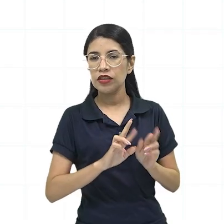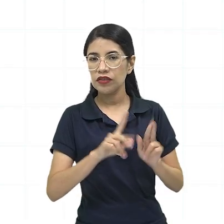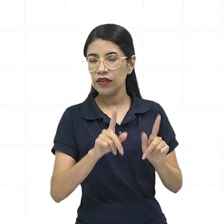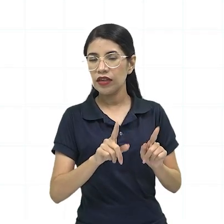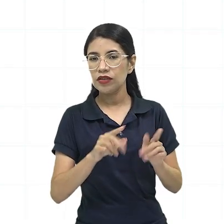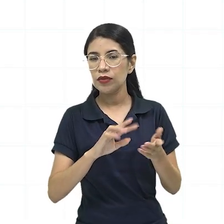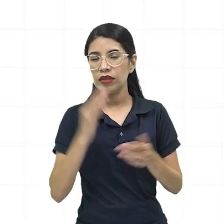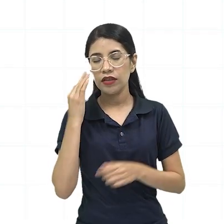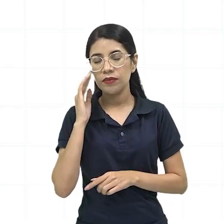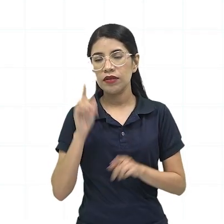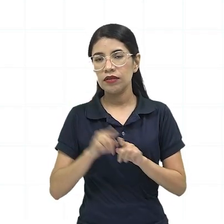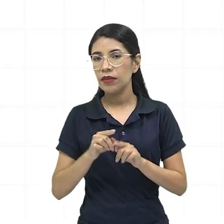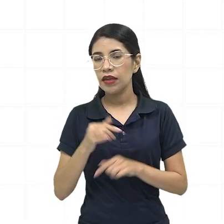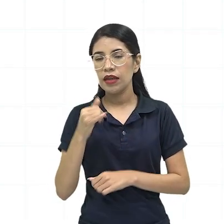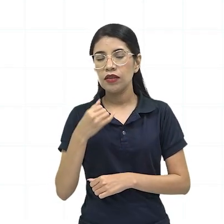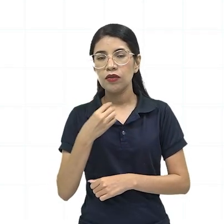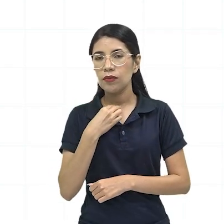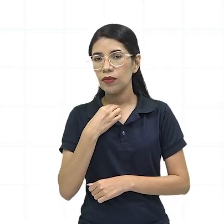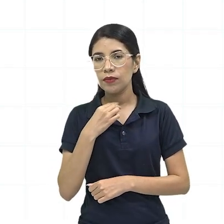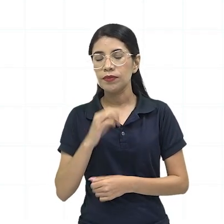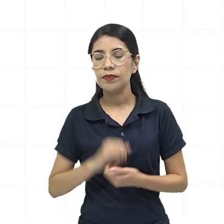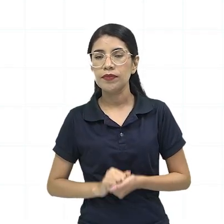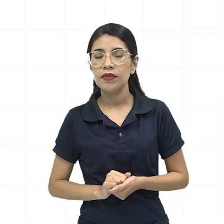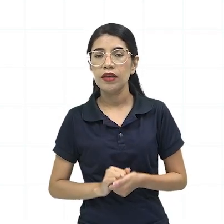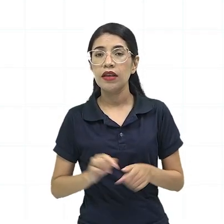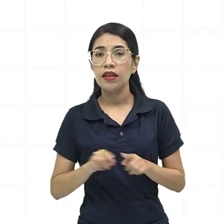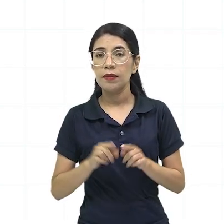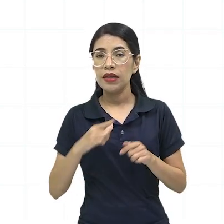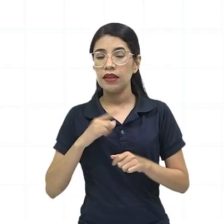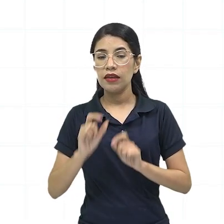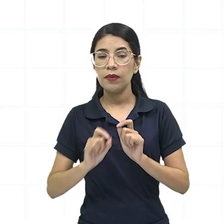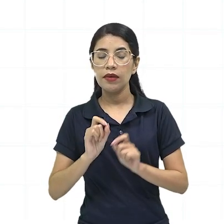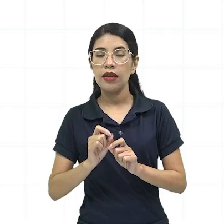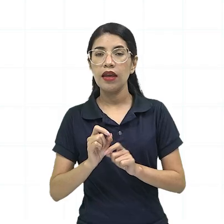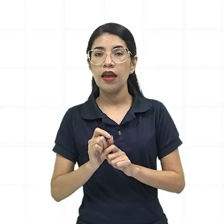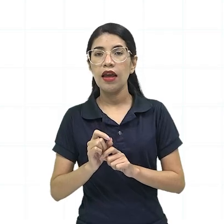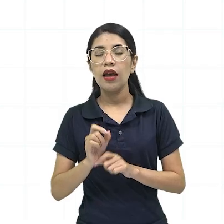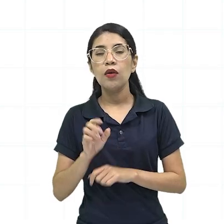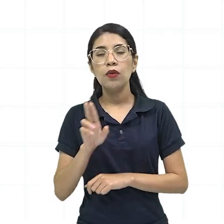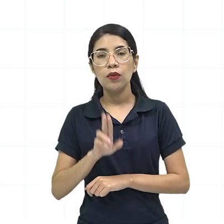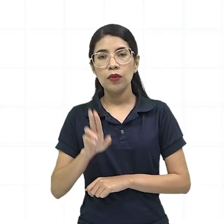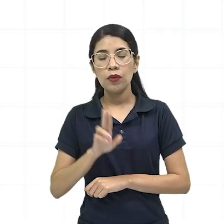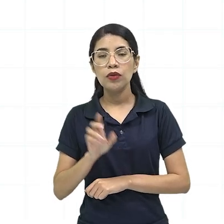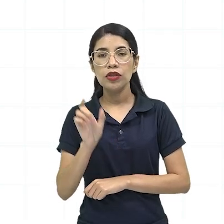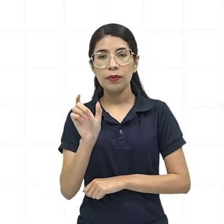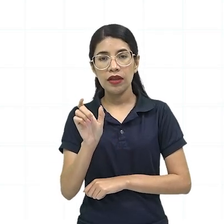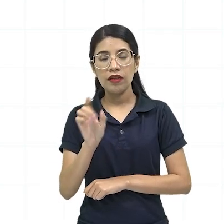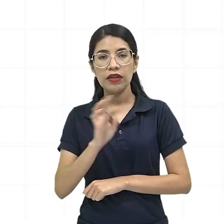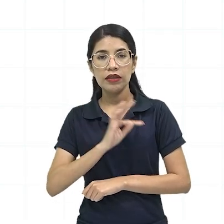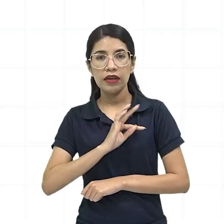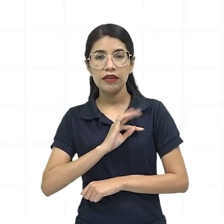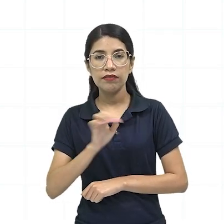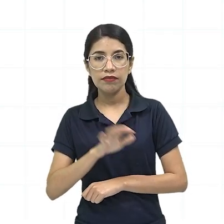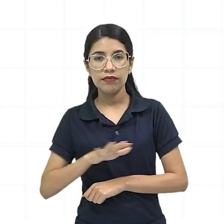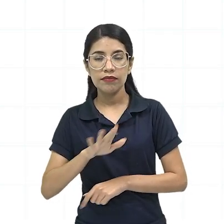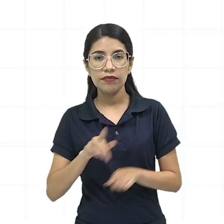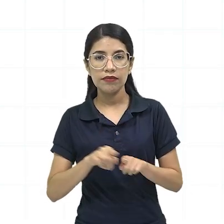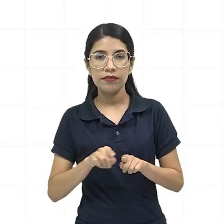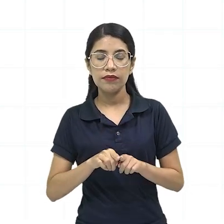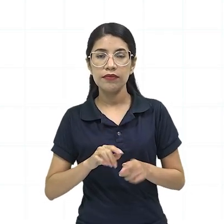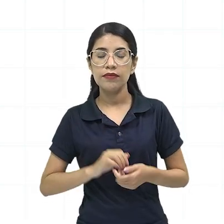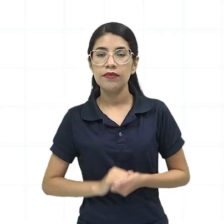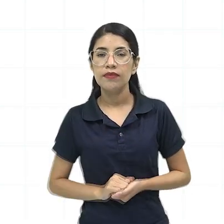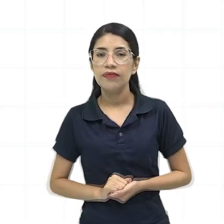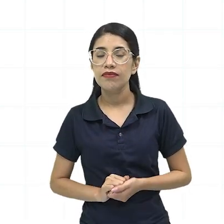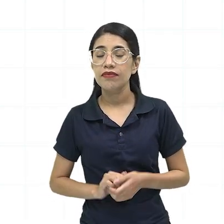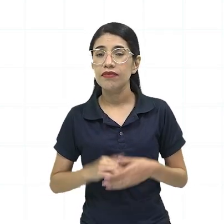acontecer, certo? Nós teremos o que também? Presença de termos técnicos da área. Então,